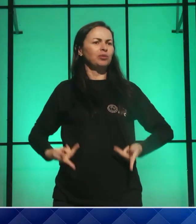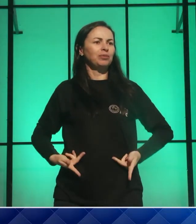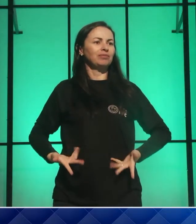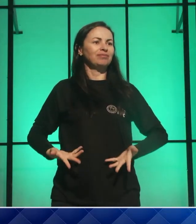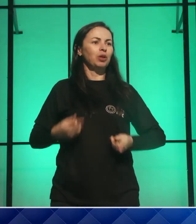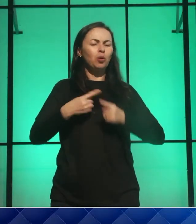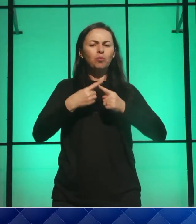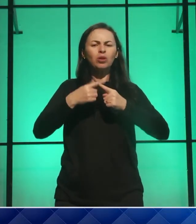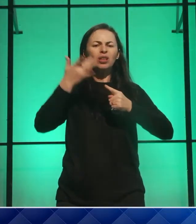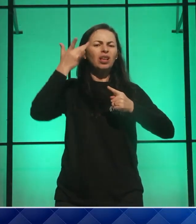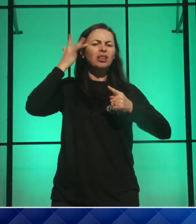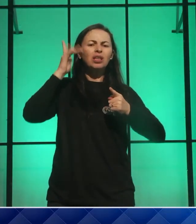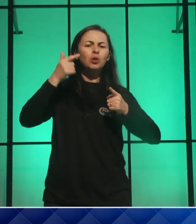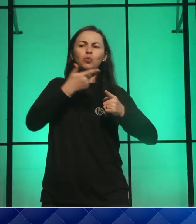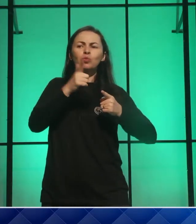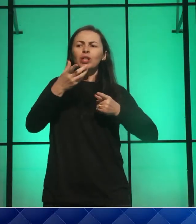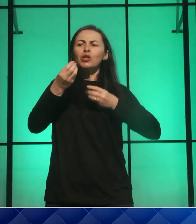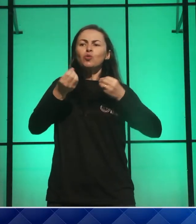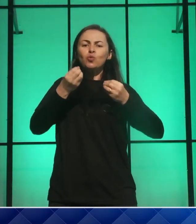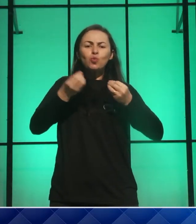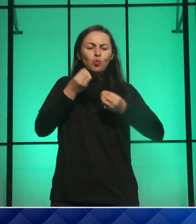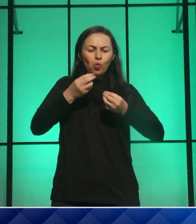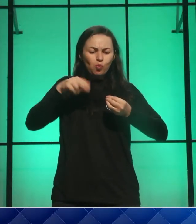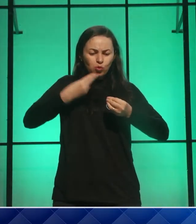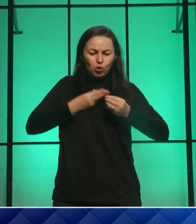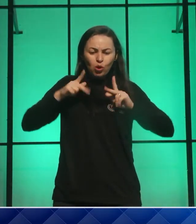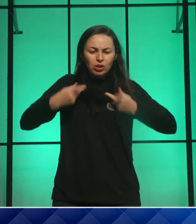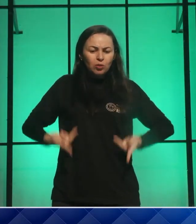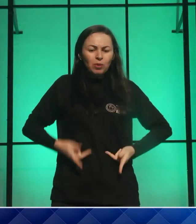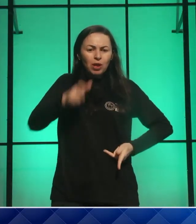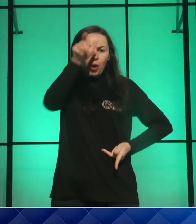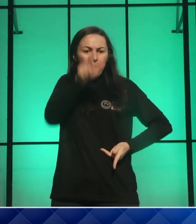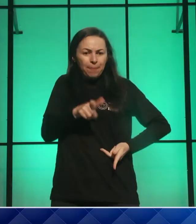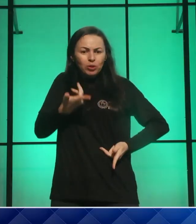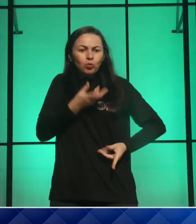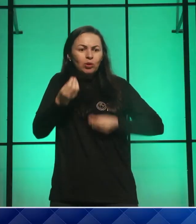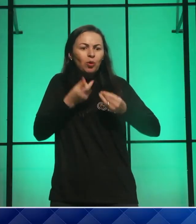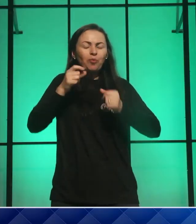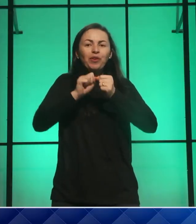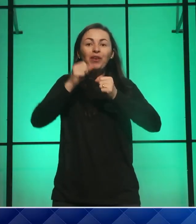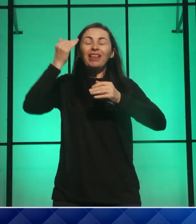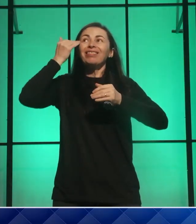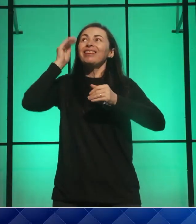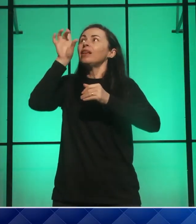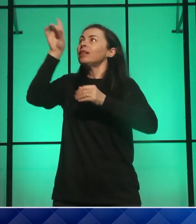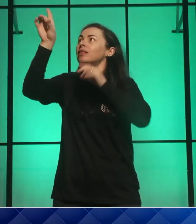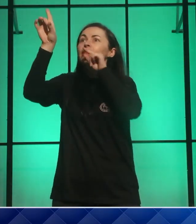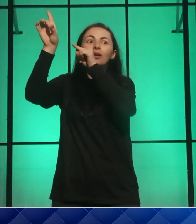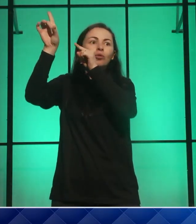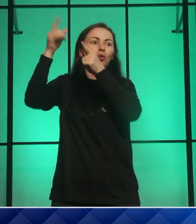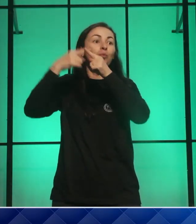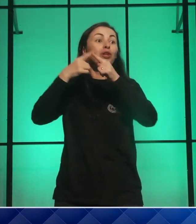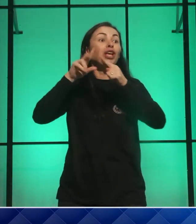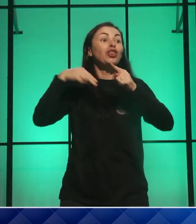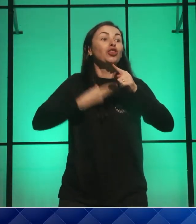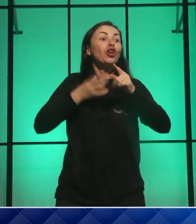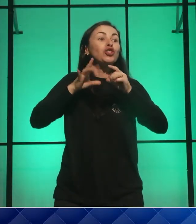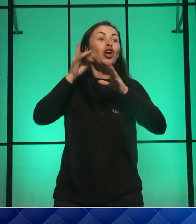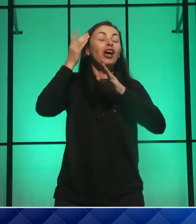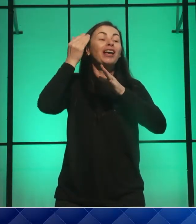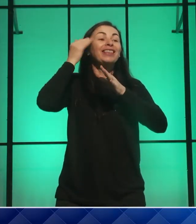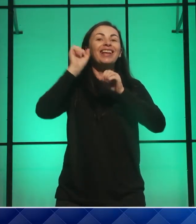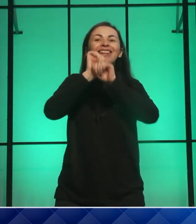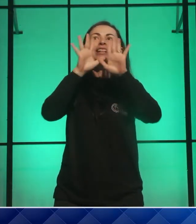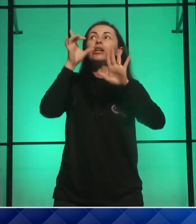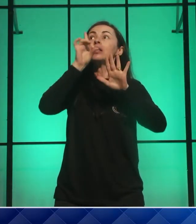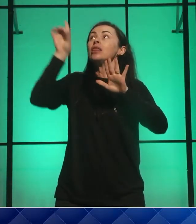é entendido na dimensão humana. Nós entendemos e compreendemos Deus daquilo que Ele se revelou a nós. E todos os que